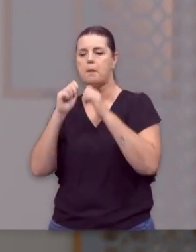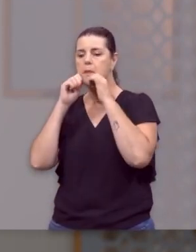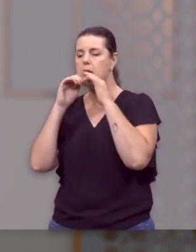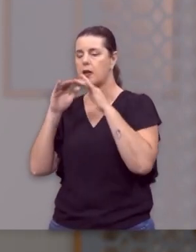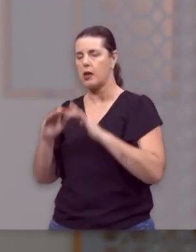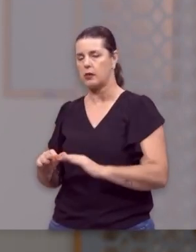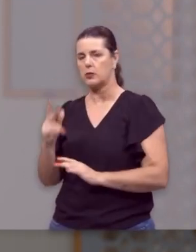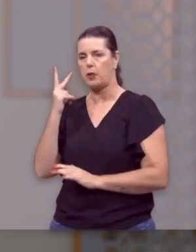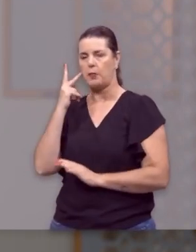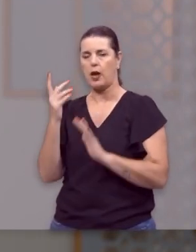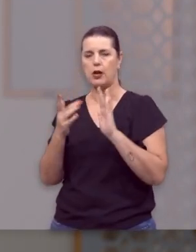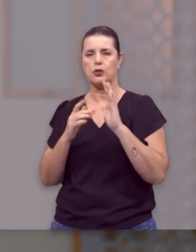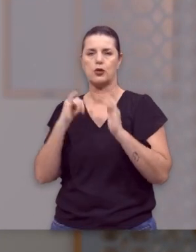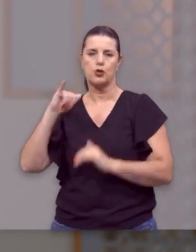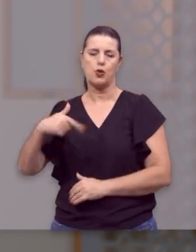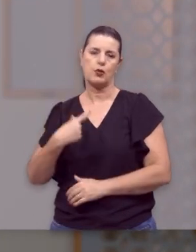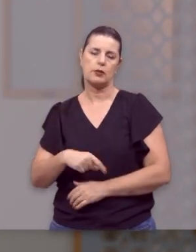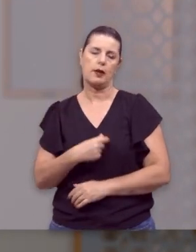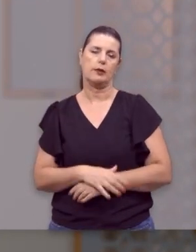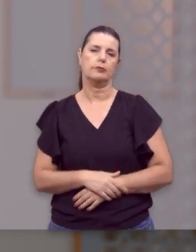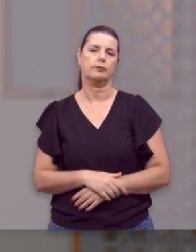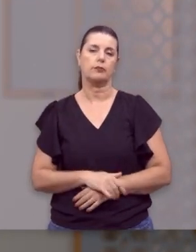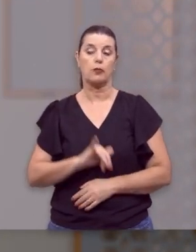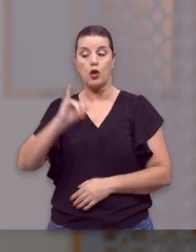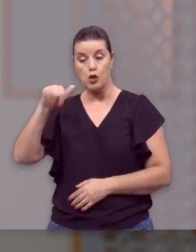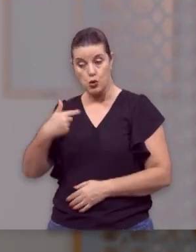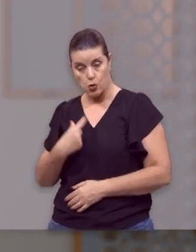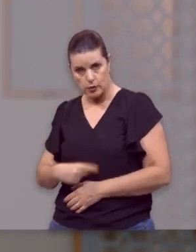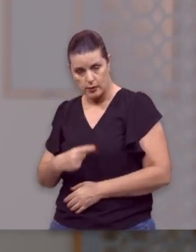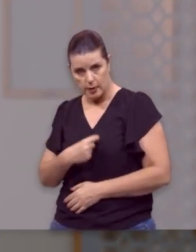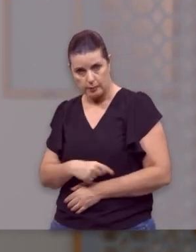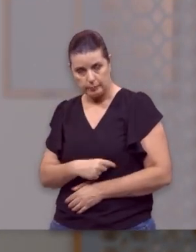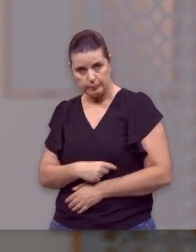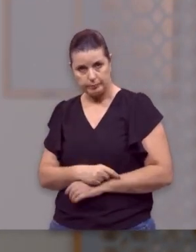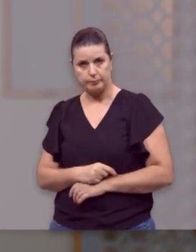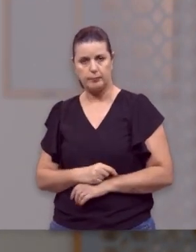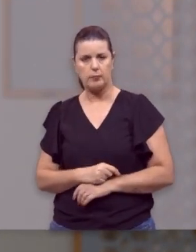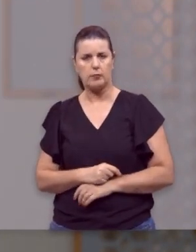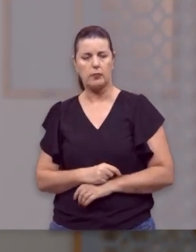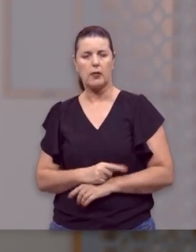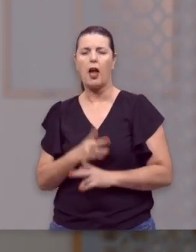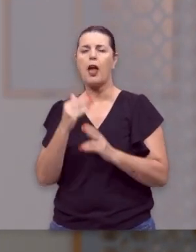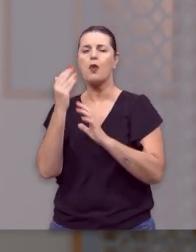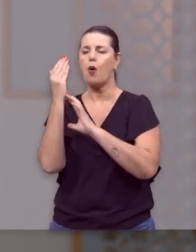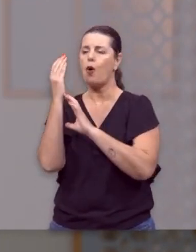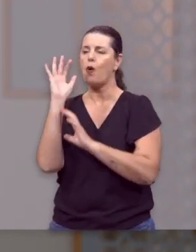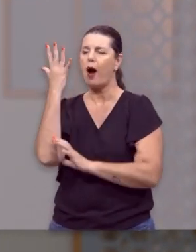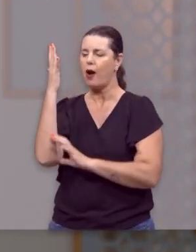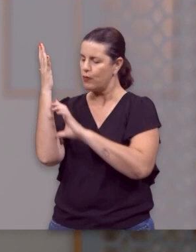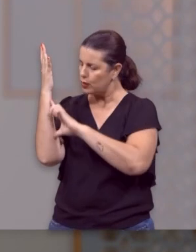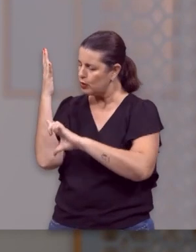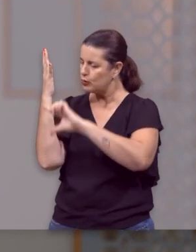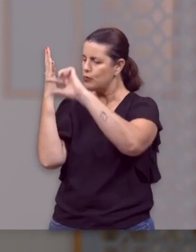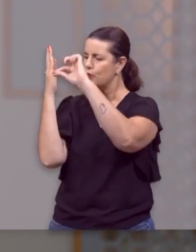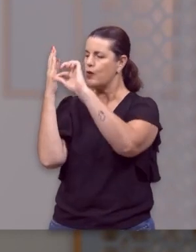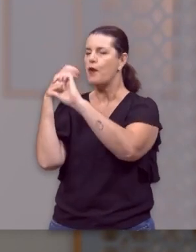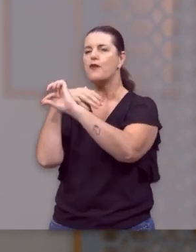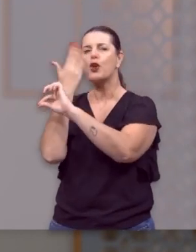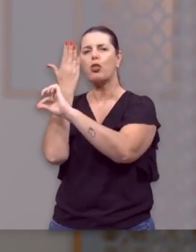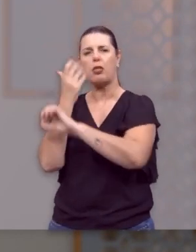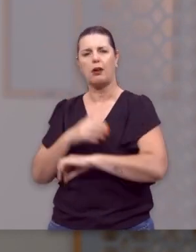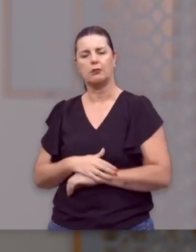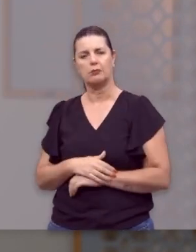para José? É exatamente esta aqui. José é um ramo frutífero.